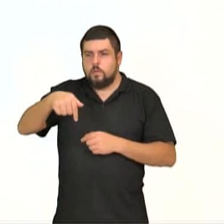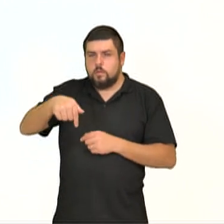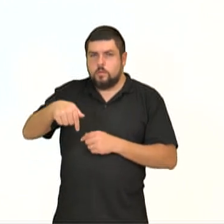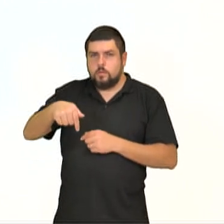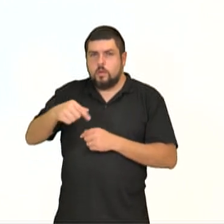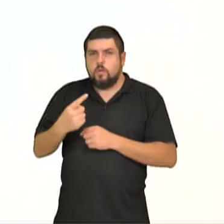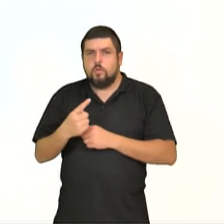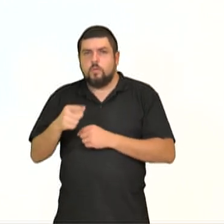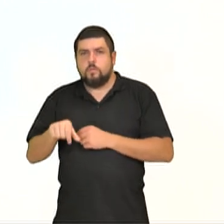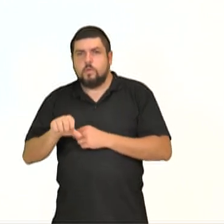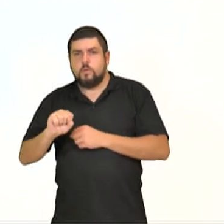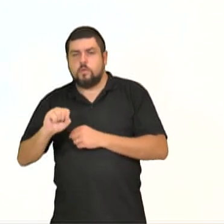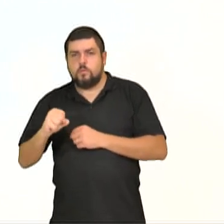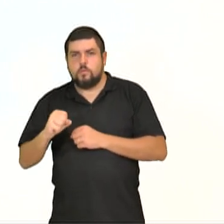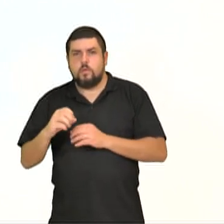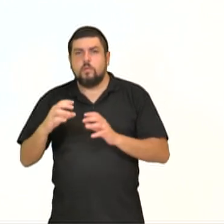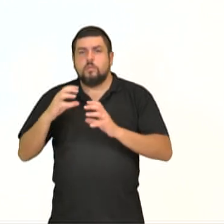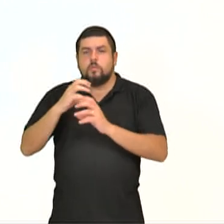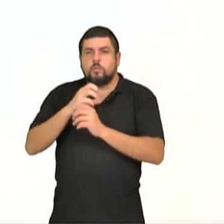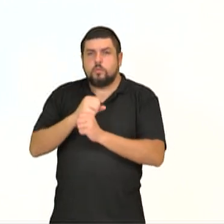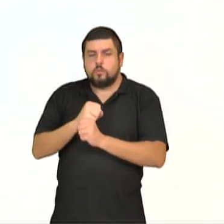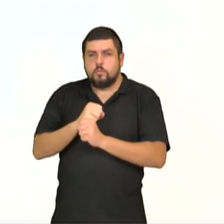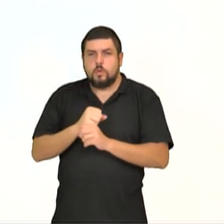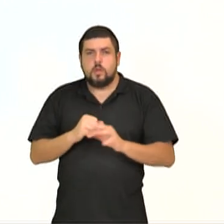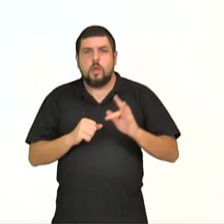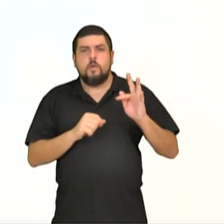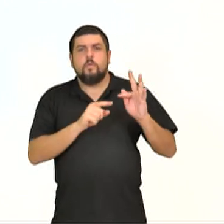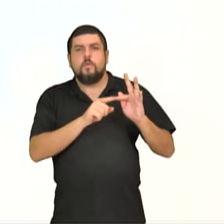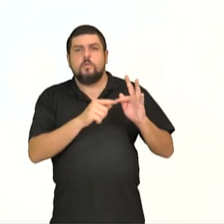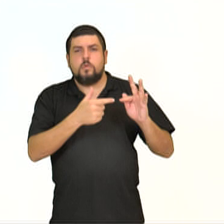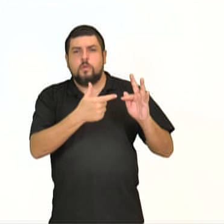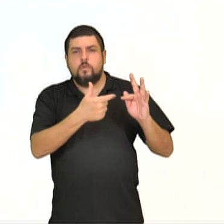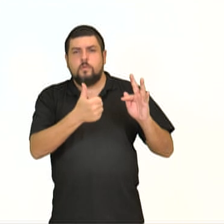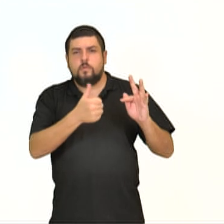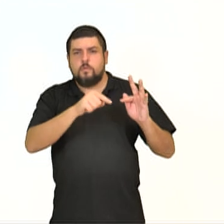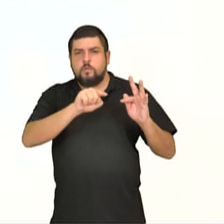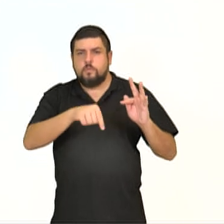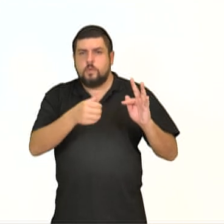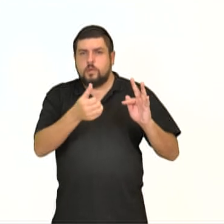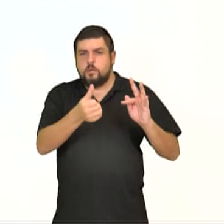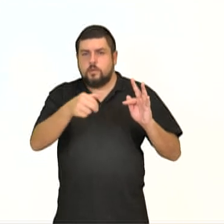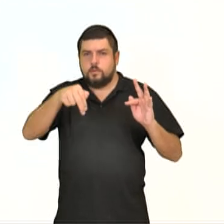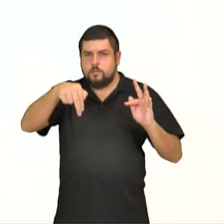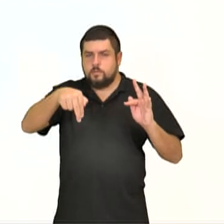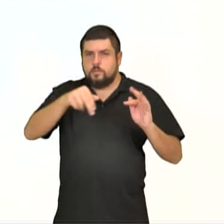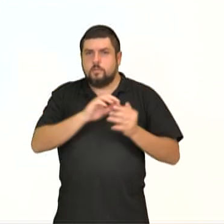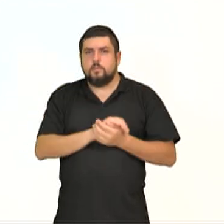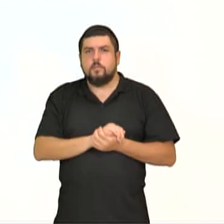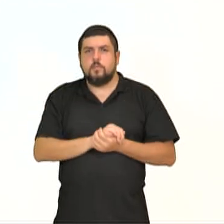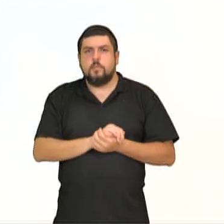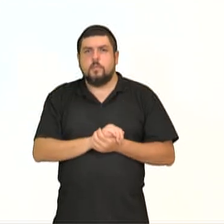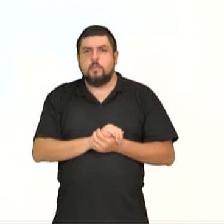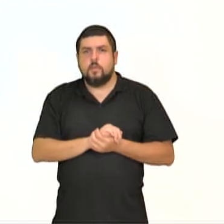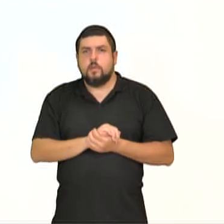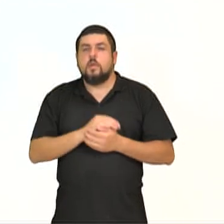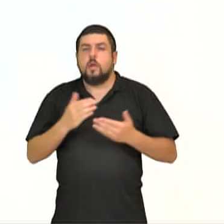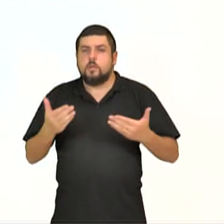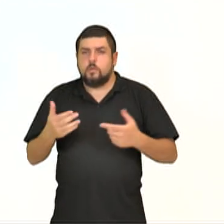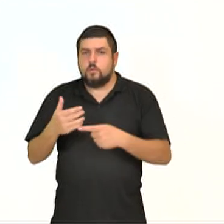mas multiplico os dois. Eu vou ter que a força é 21,6 newtons. Né? Agora eu faço